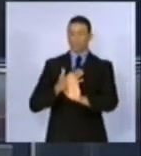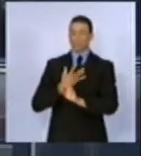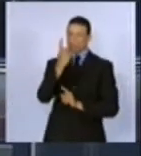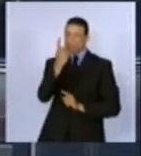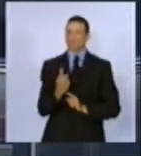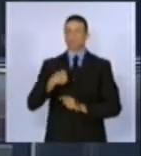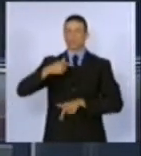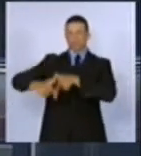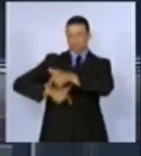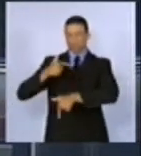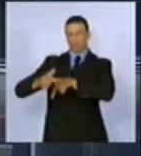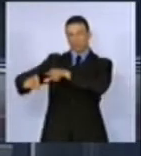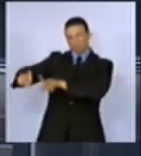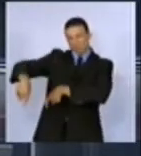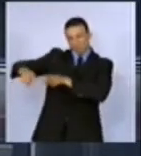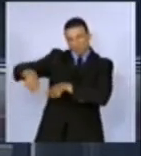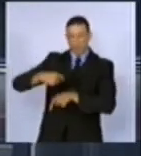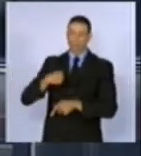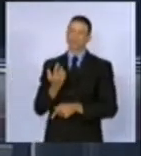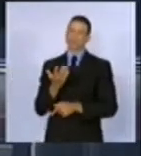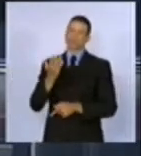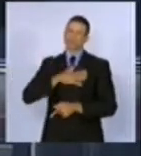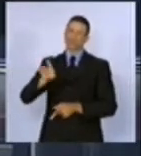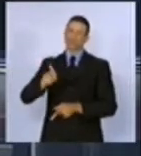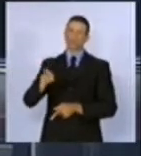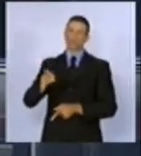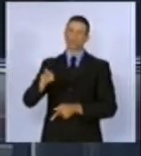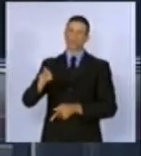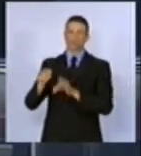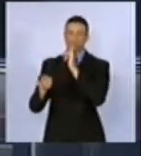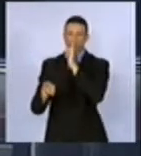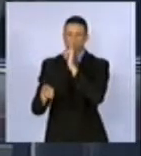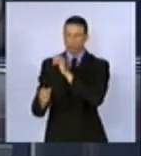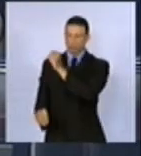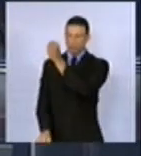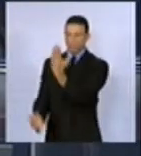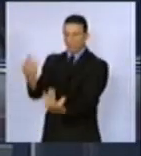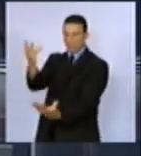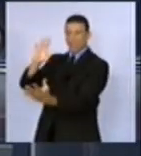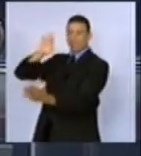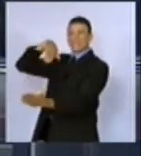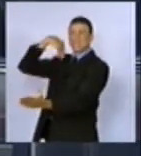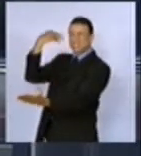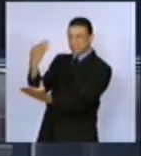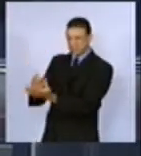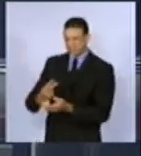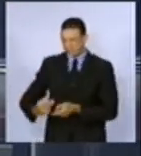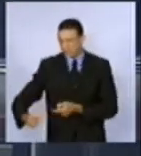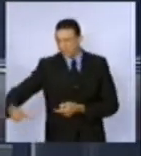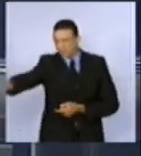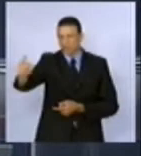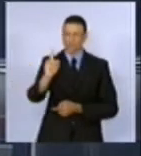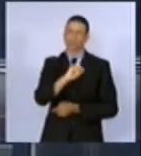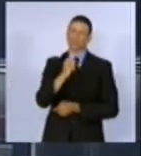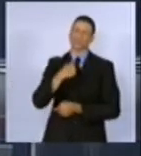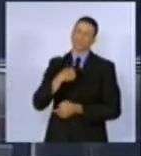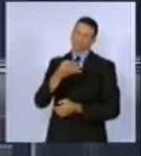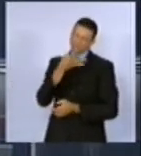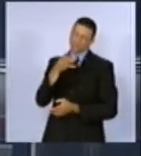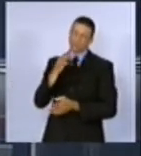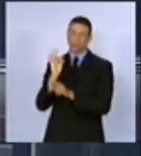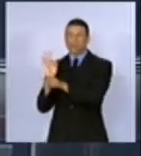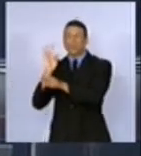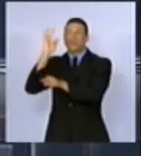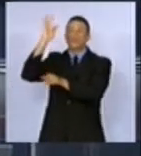rural que não sou a favor de manutenção da queima para vida inteira que a gente tem que olhar o mundo olhando